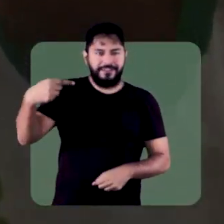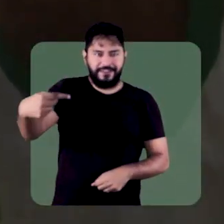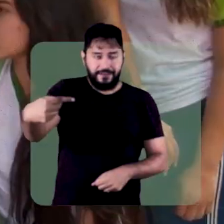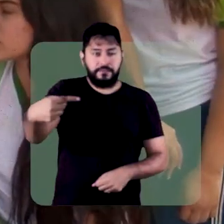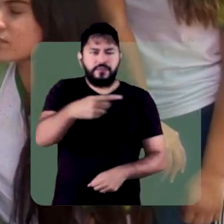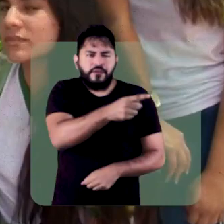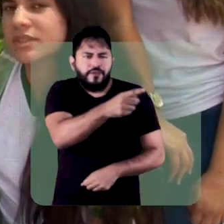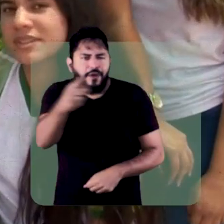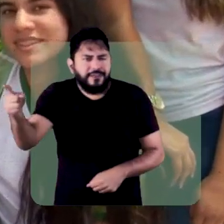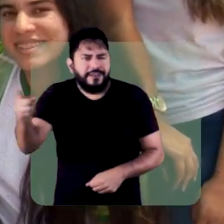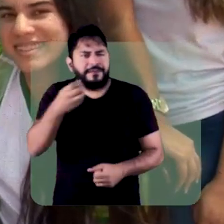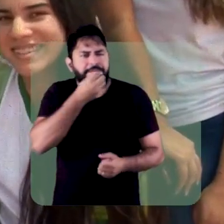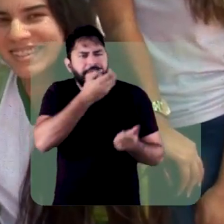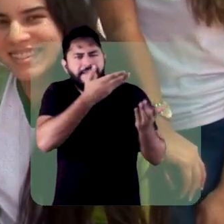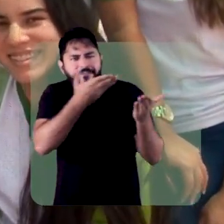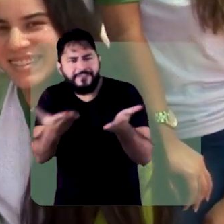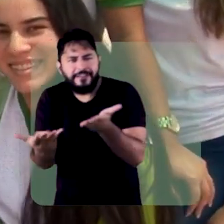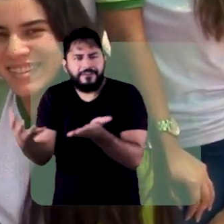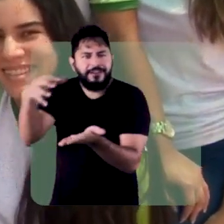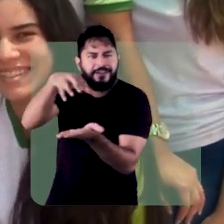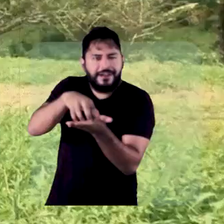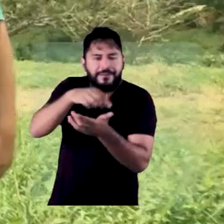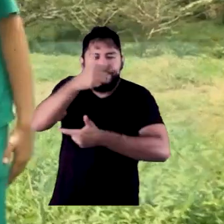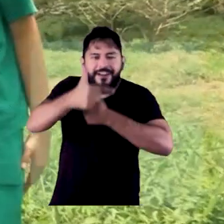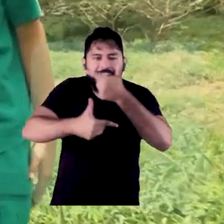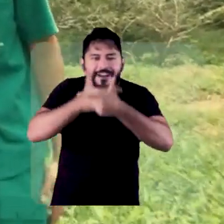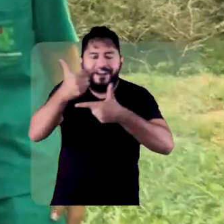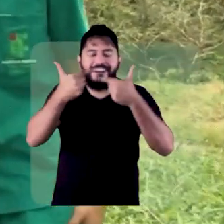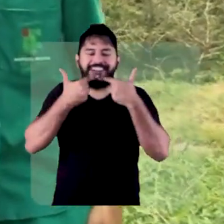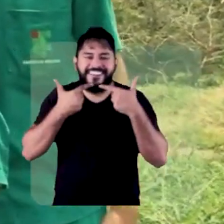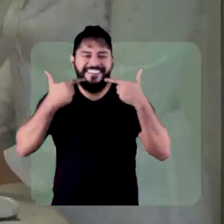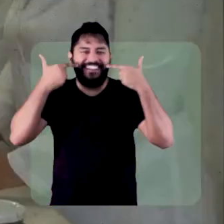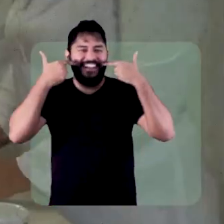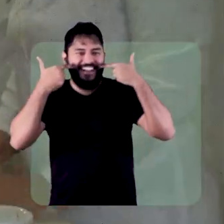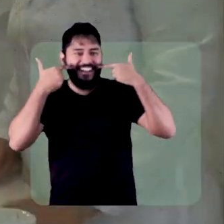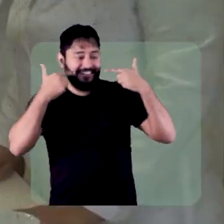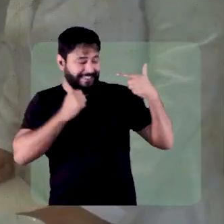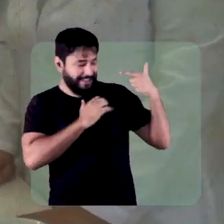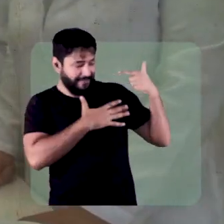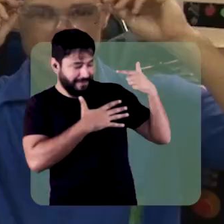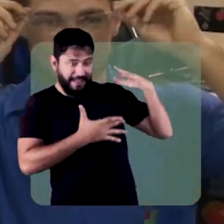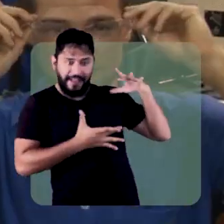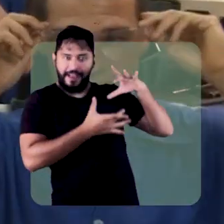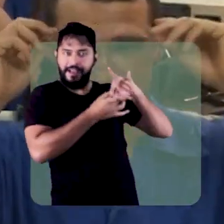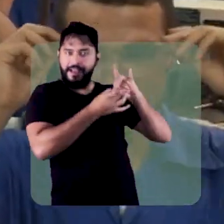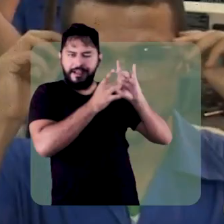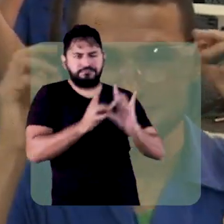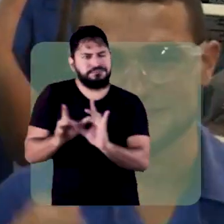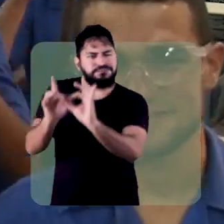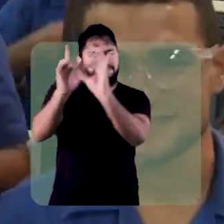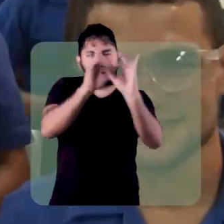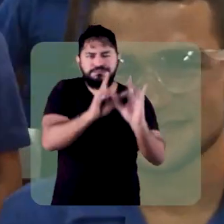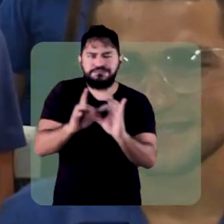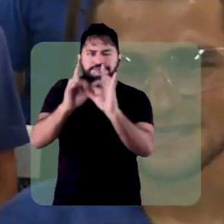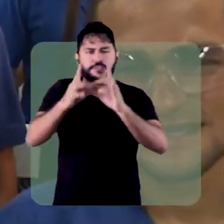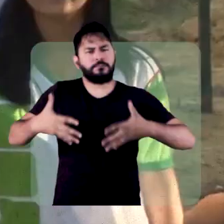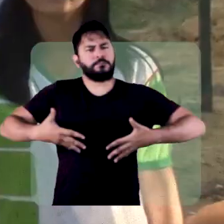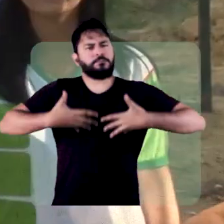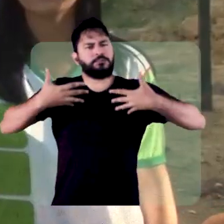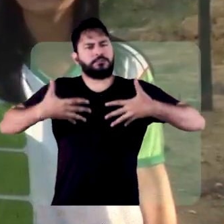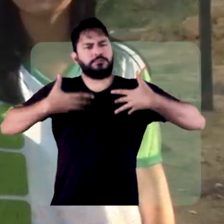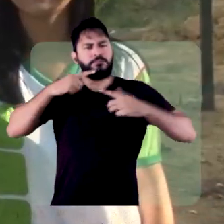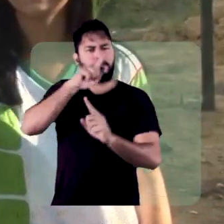dia. Que você seja bem-vindo também no campus de lotação. Somos todos IFPE,